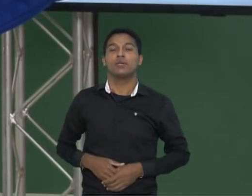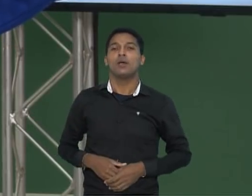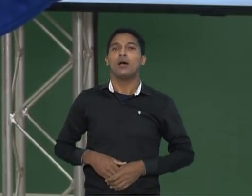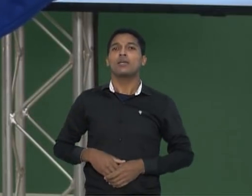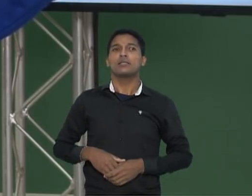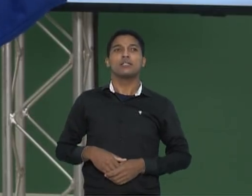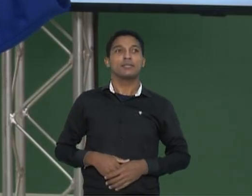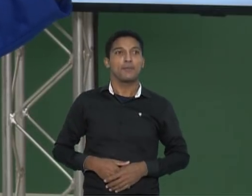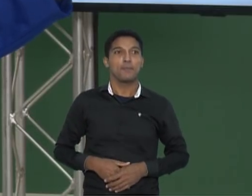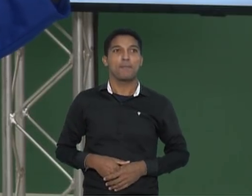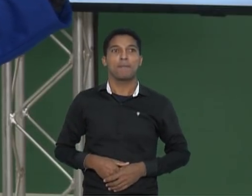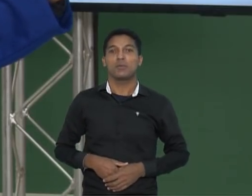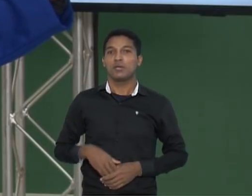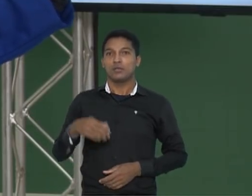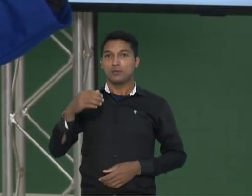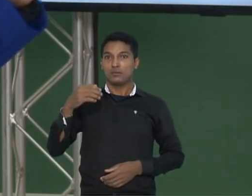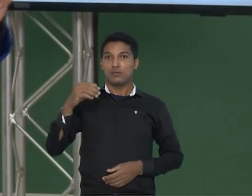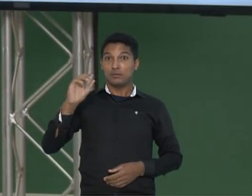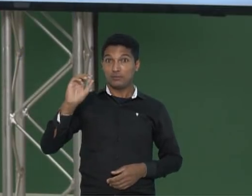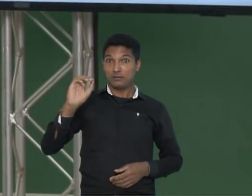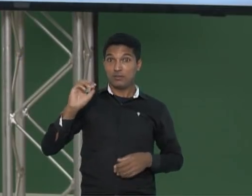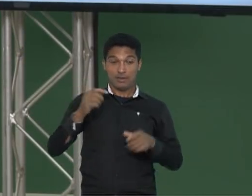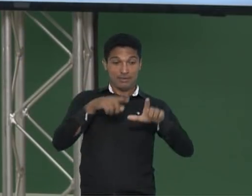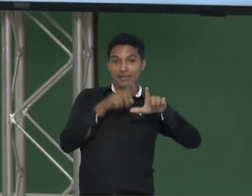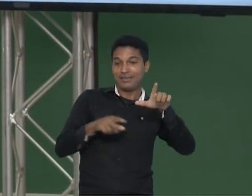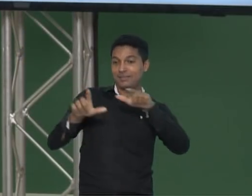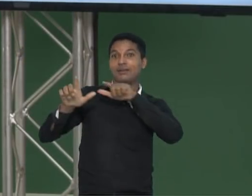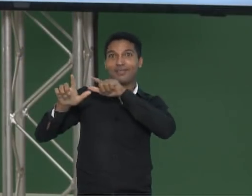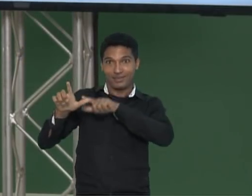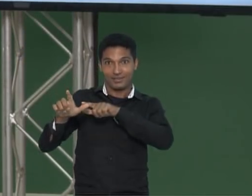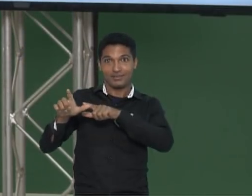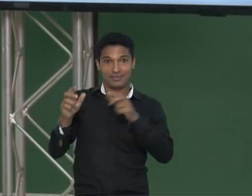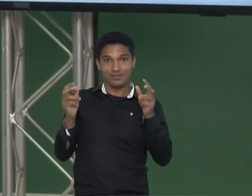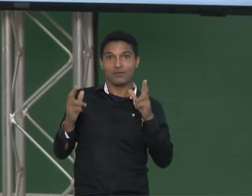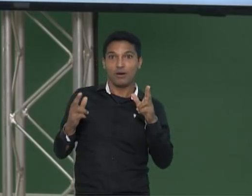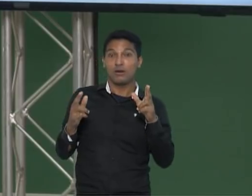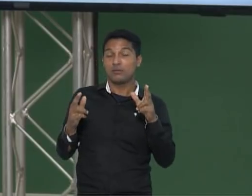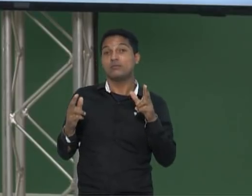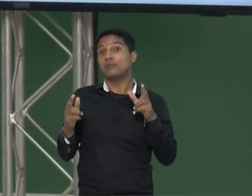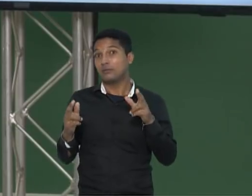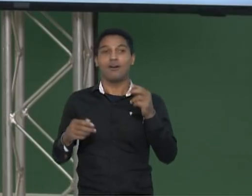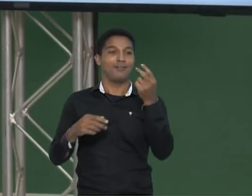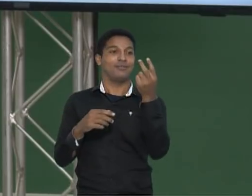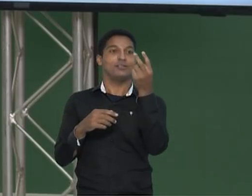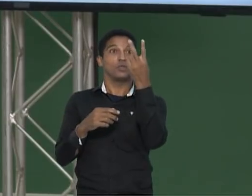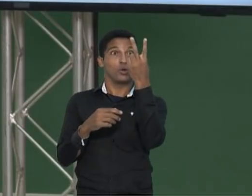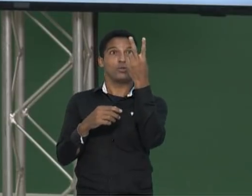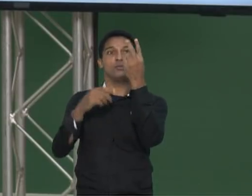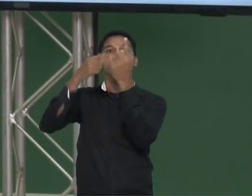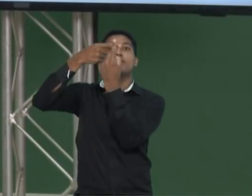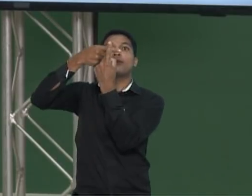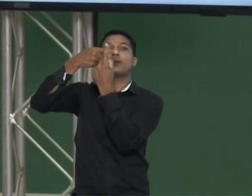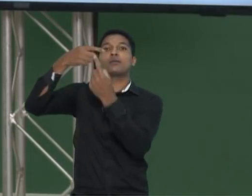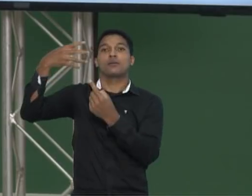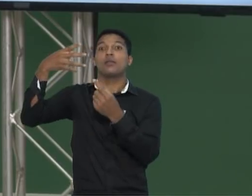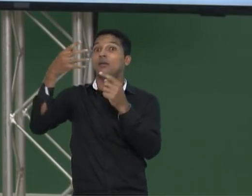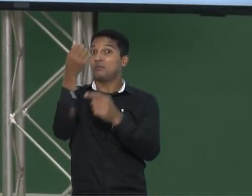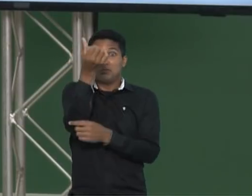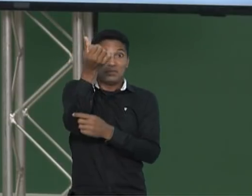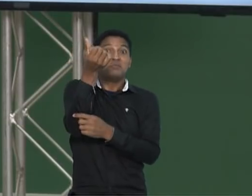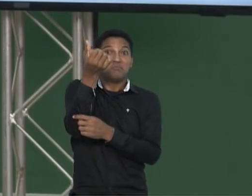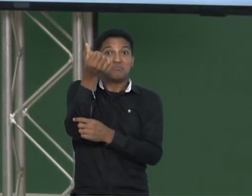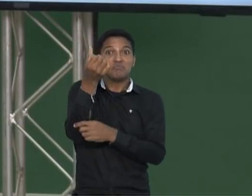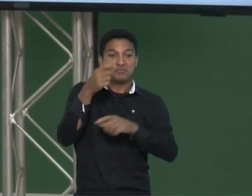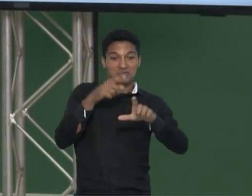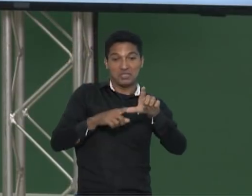quê? Porque as letras são iguais, eu somei os expoentes. 2 com mais 4 dá 6.